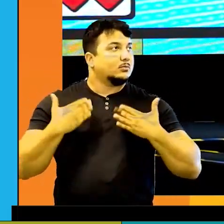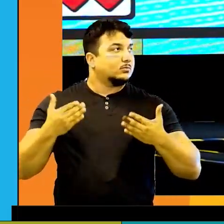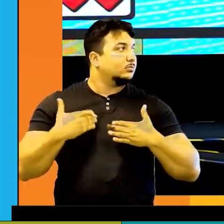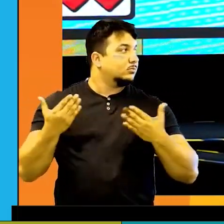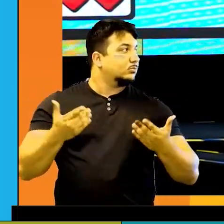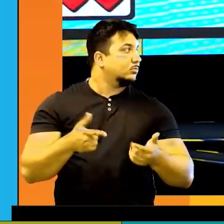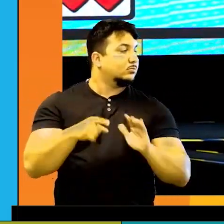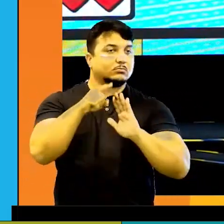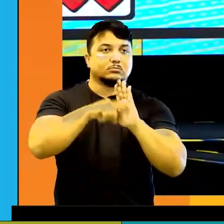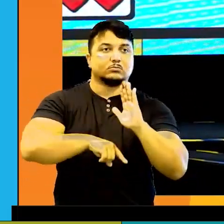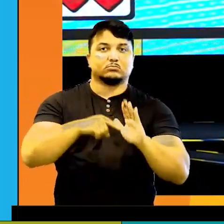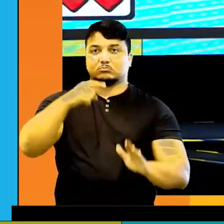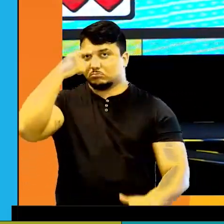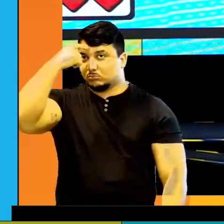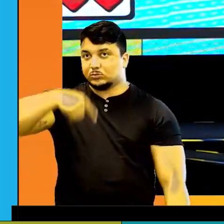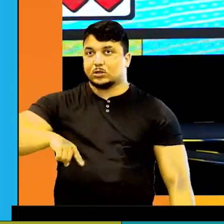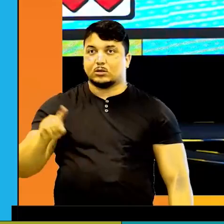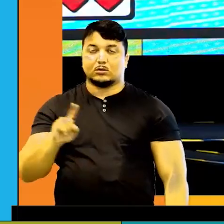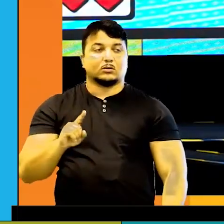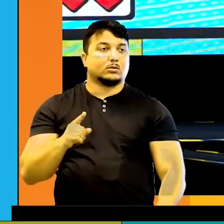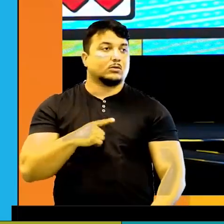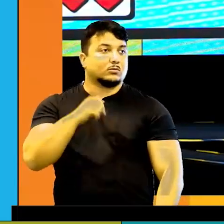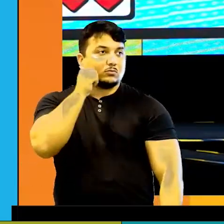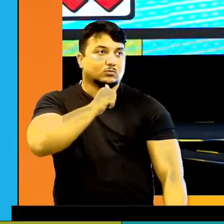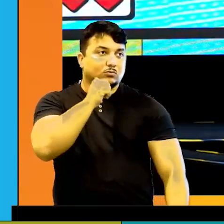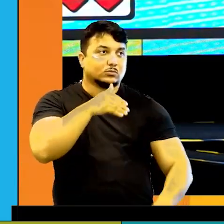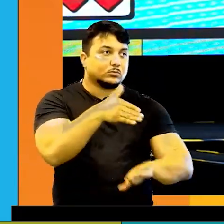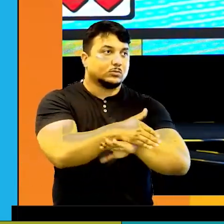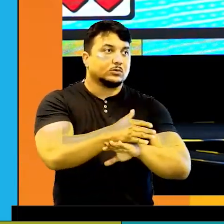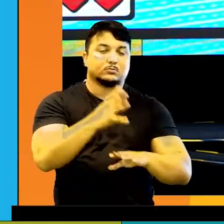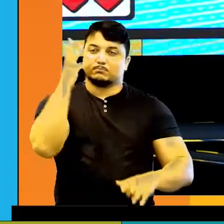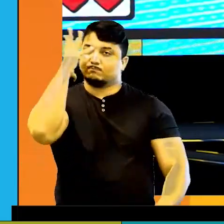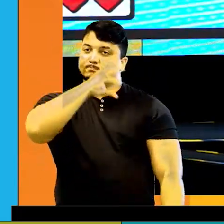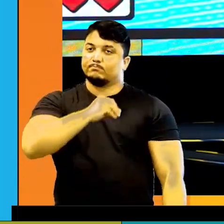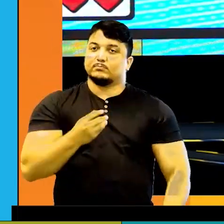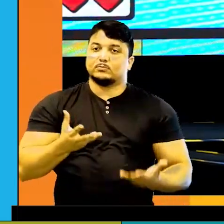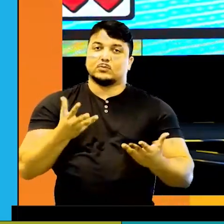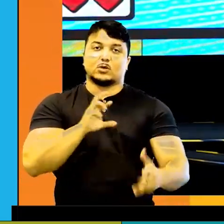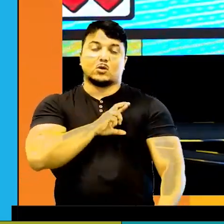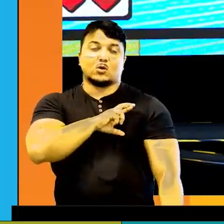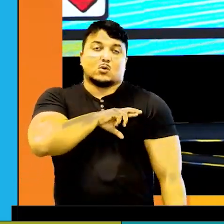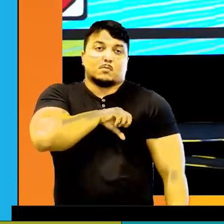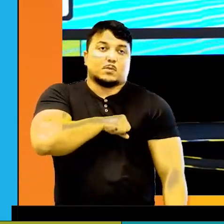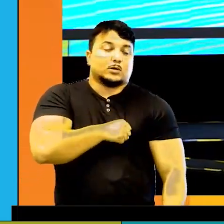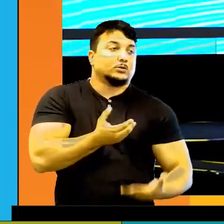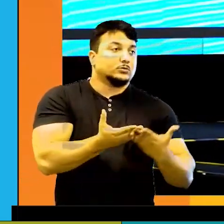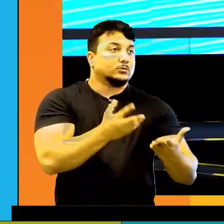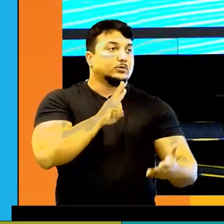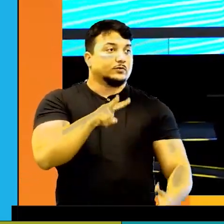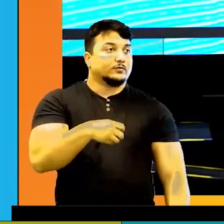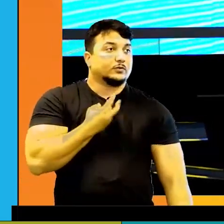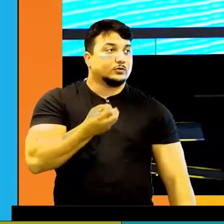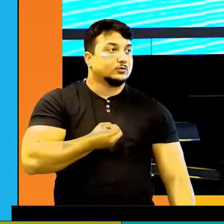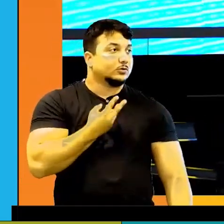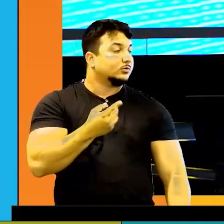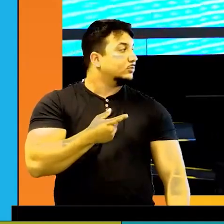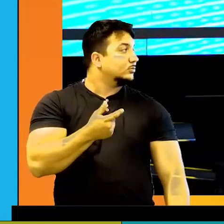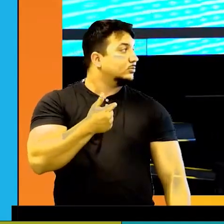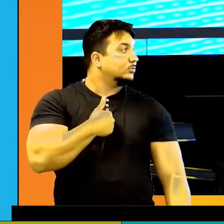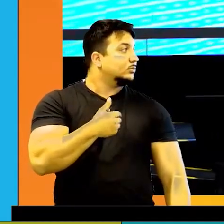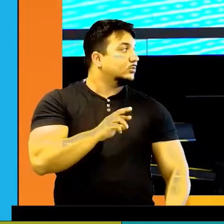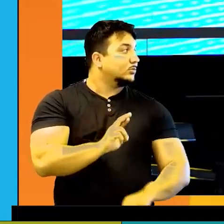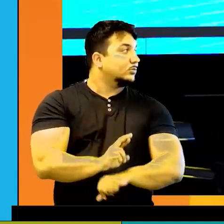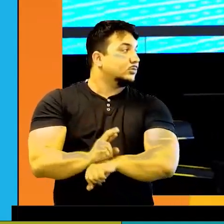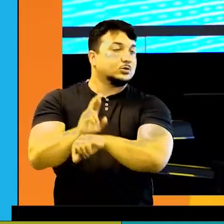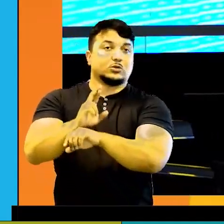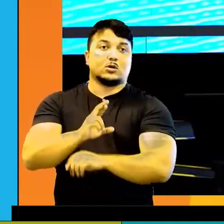havia programado, nem sabia que essa menina iria declamar um poema tão bonito e tão romântico de Vinícius de Moraes, que não representou